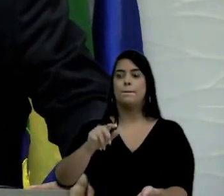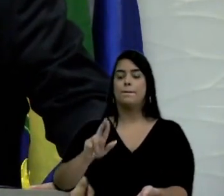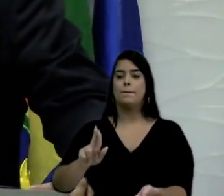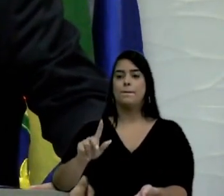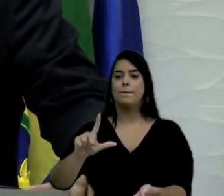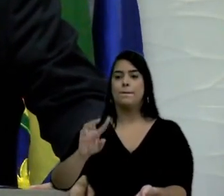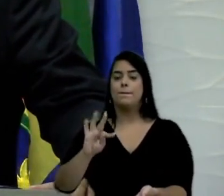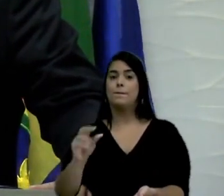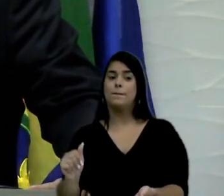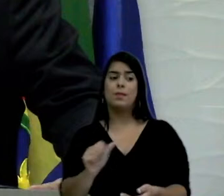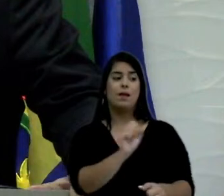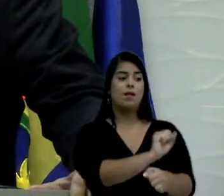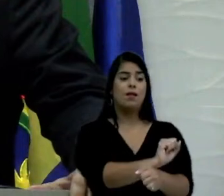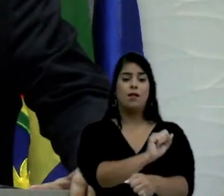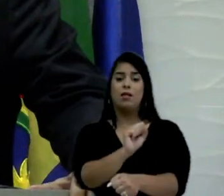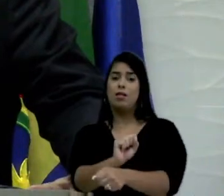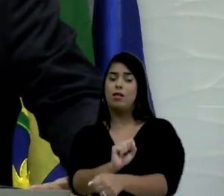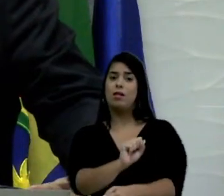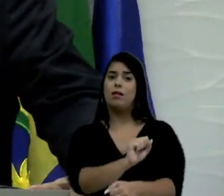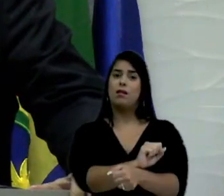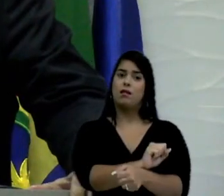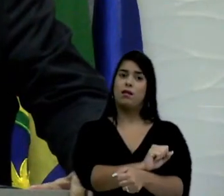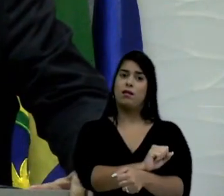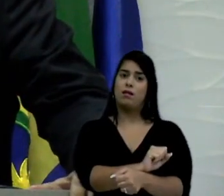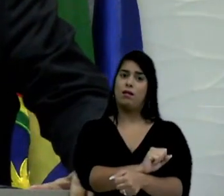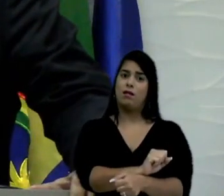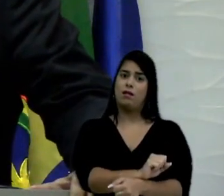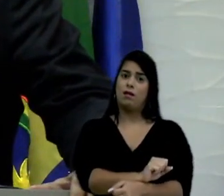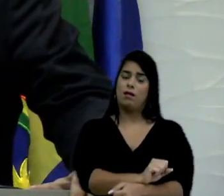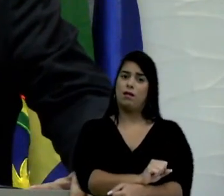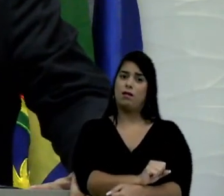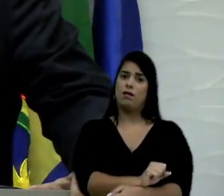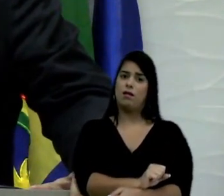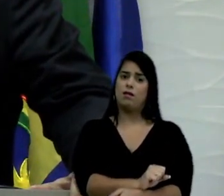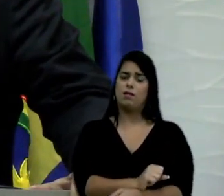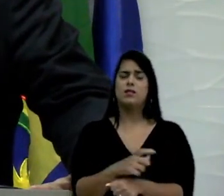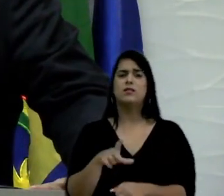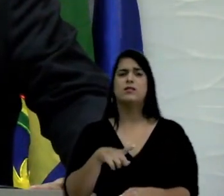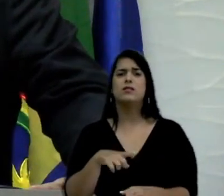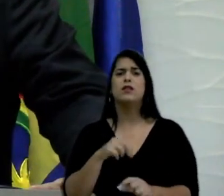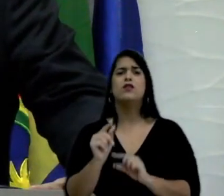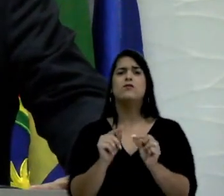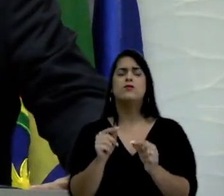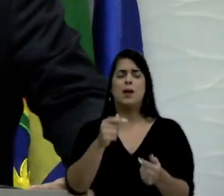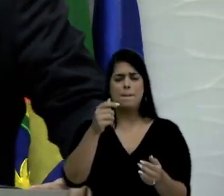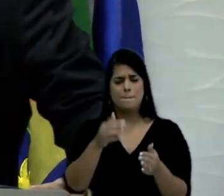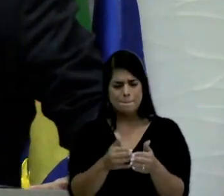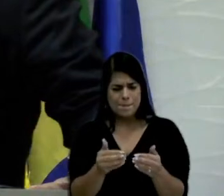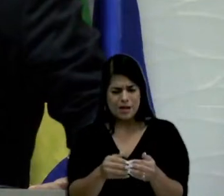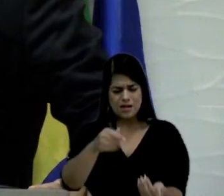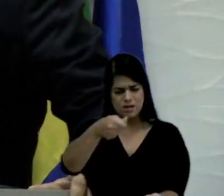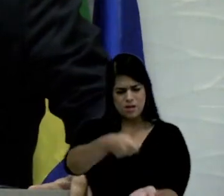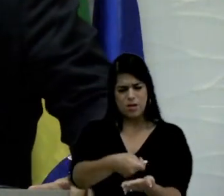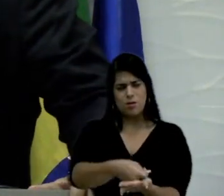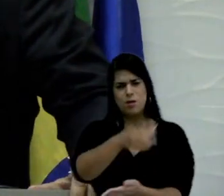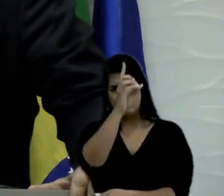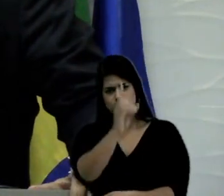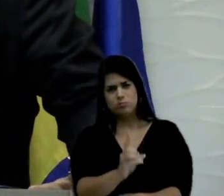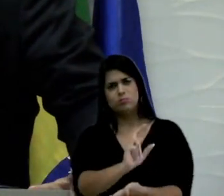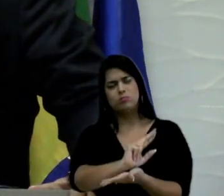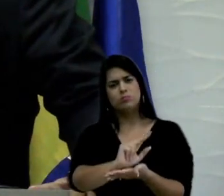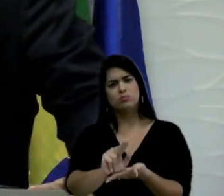das paralisações da operação tartaruga que estavam reivindicando seus